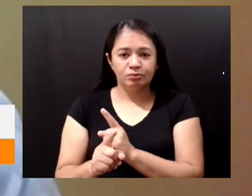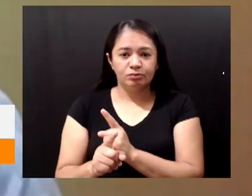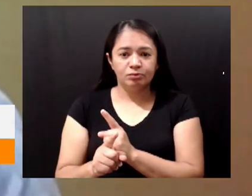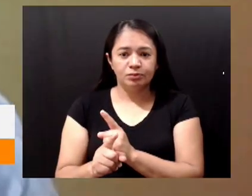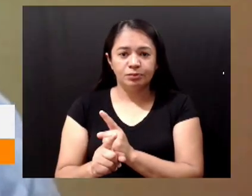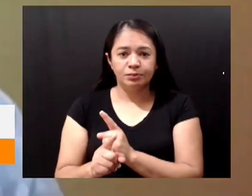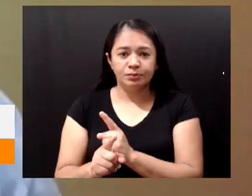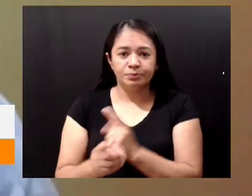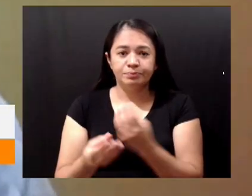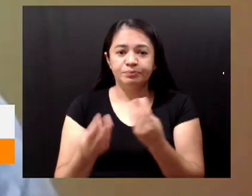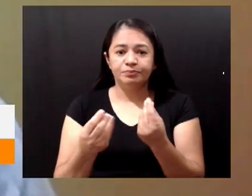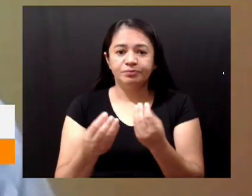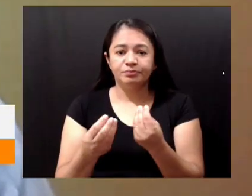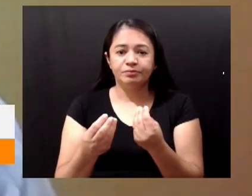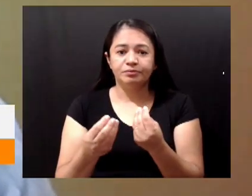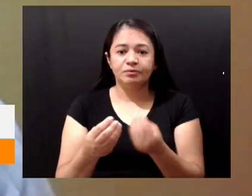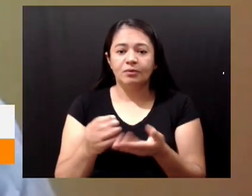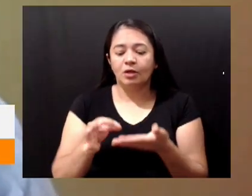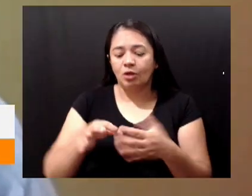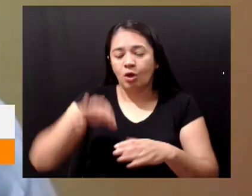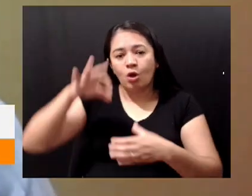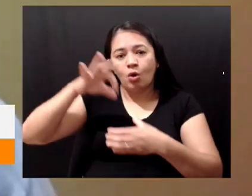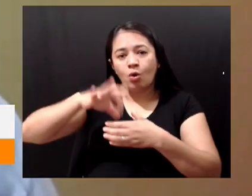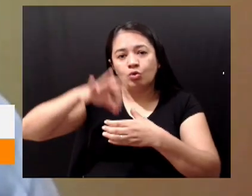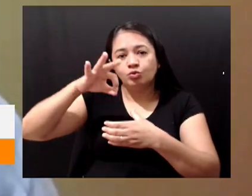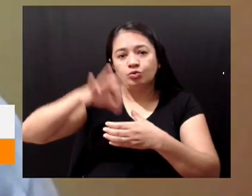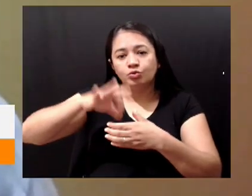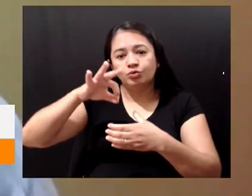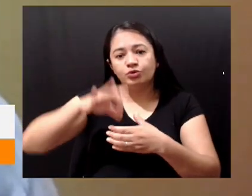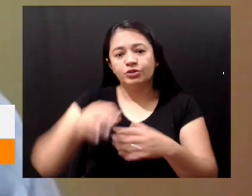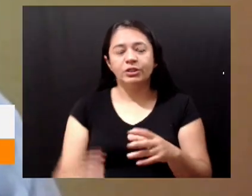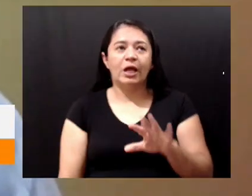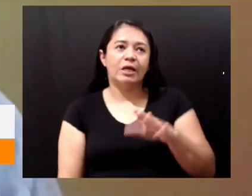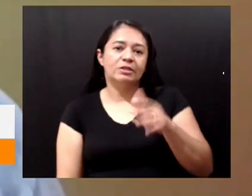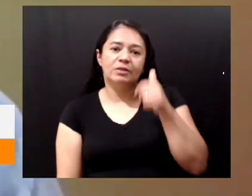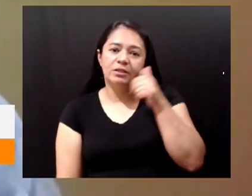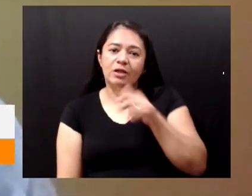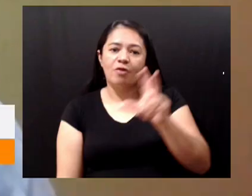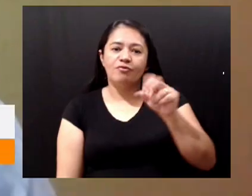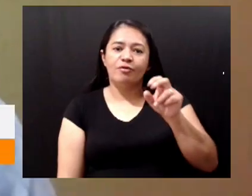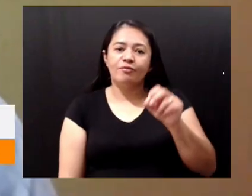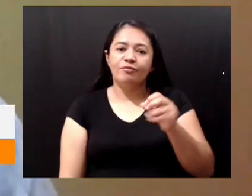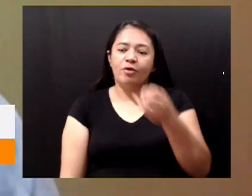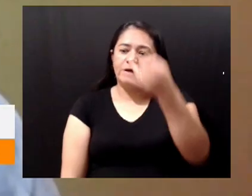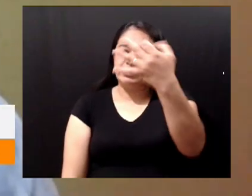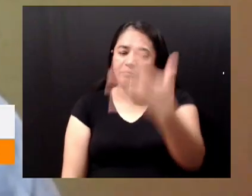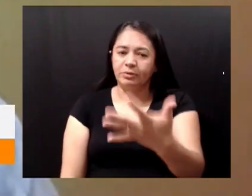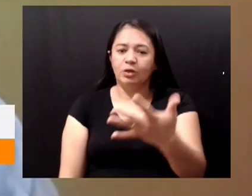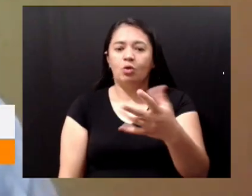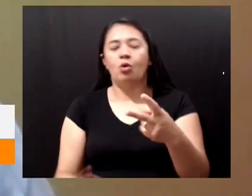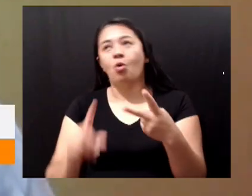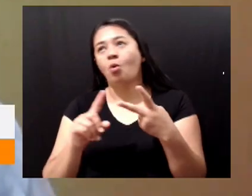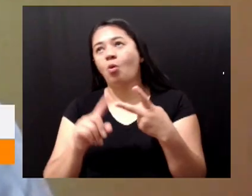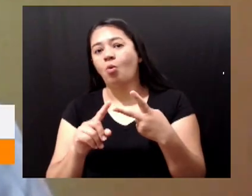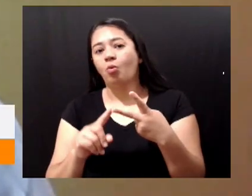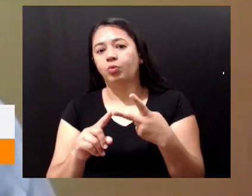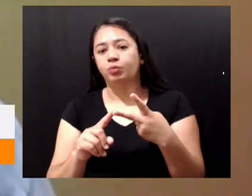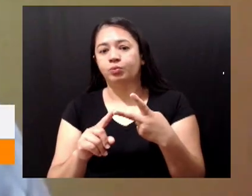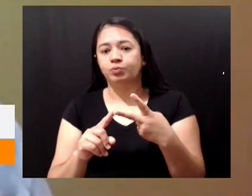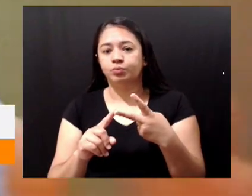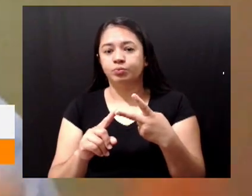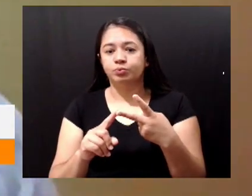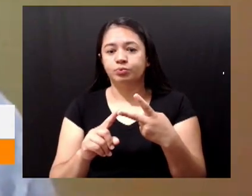seja um chá que a avó indicou, seja o medicamento que ele mesmo tomou em